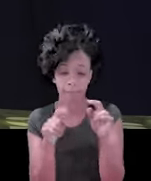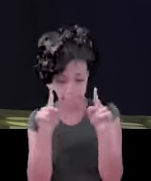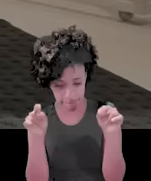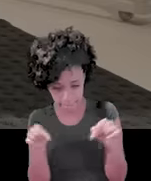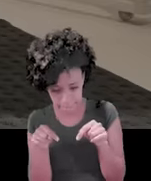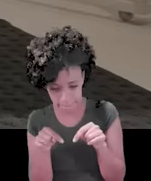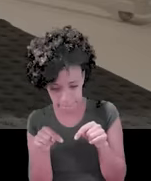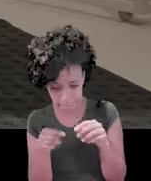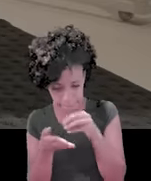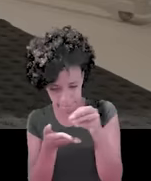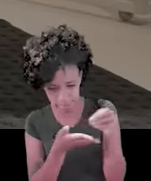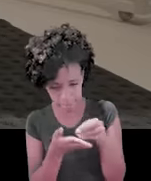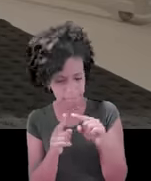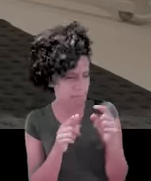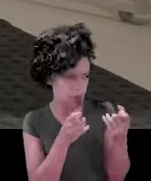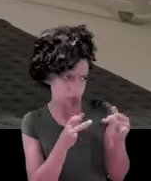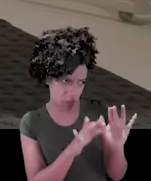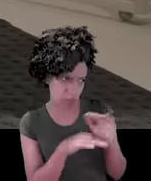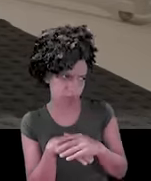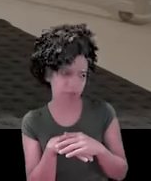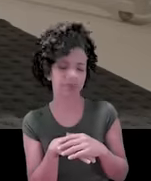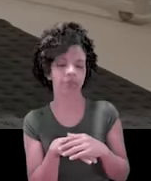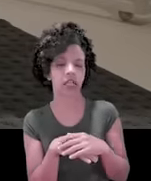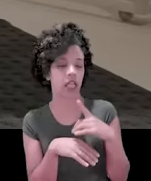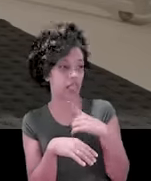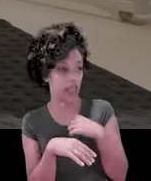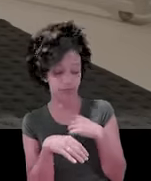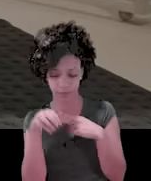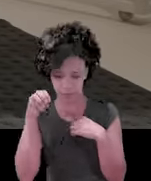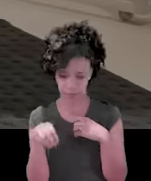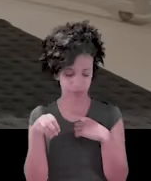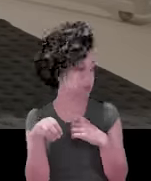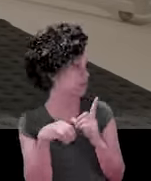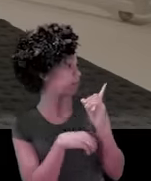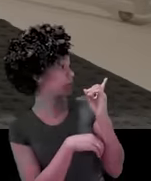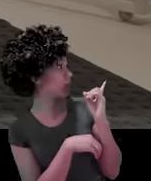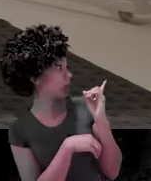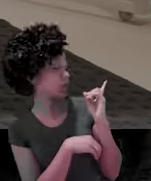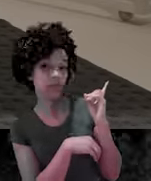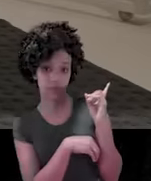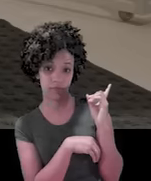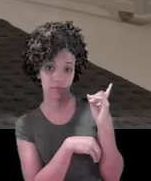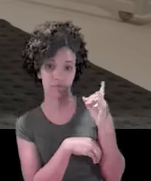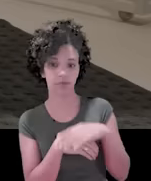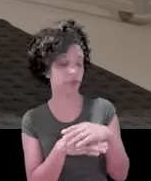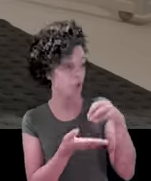mapa que eu tinha mais fácil explicar eu tava aqui mas quando Rosa eu tá